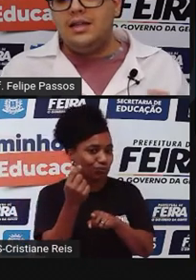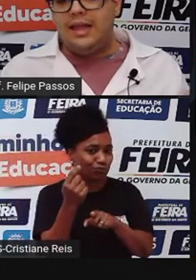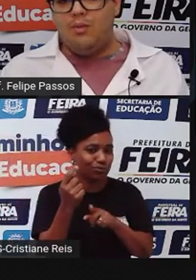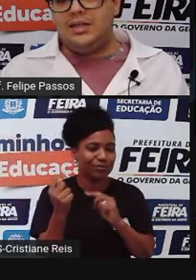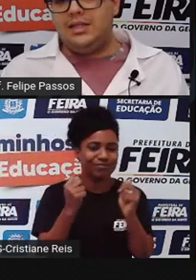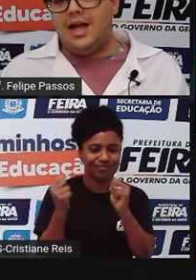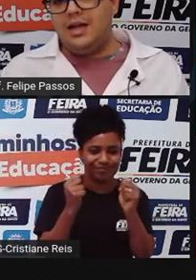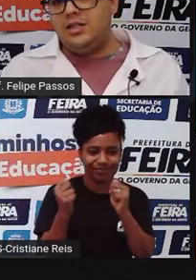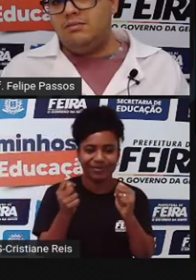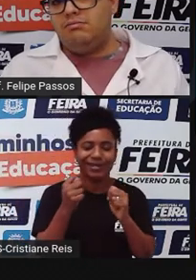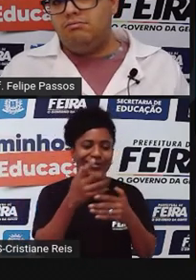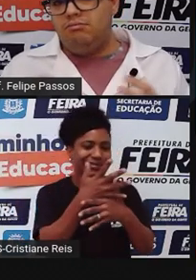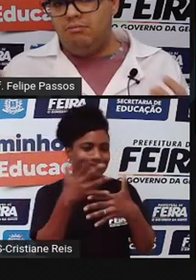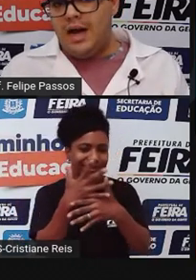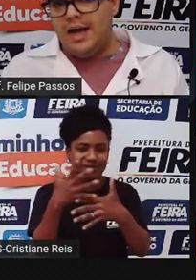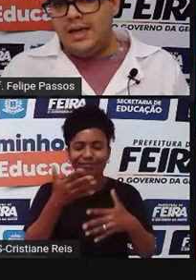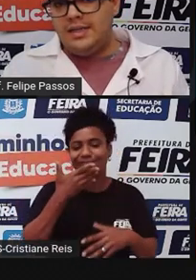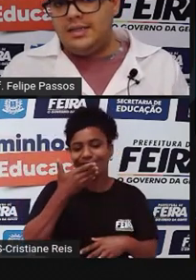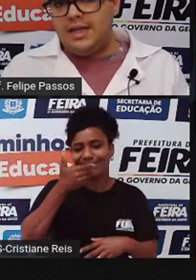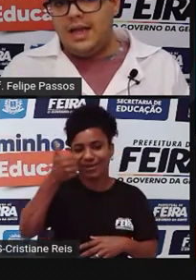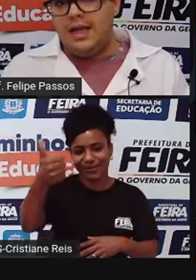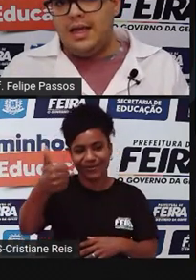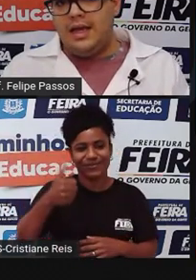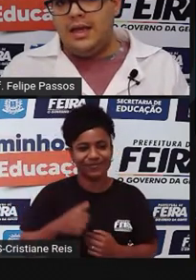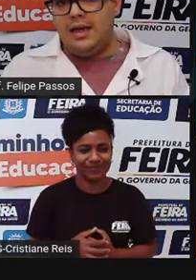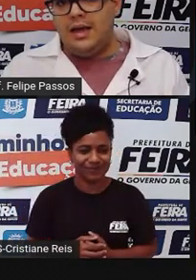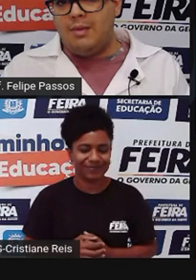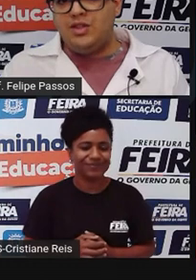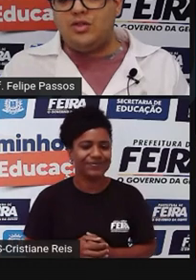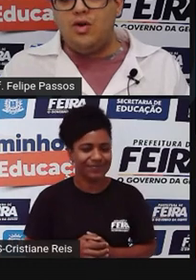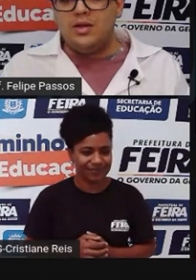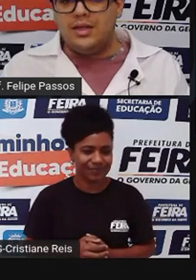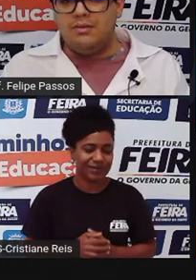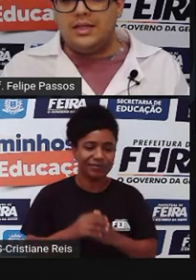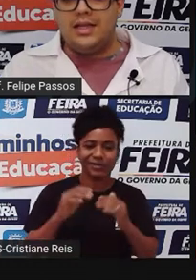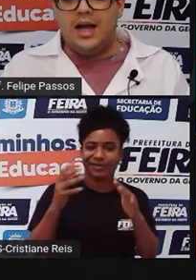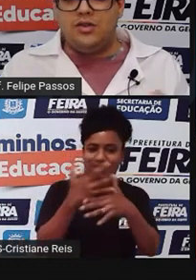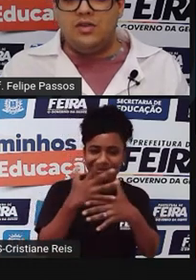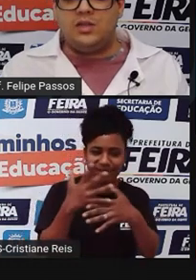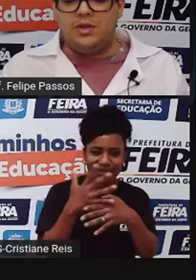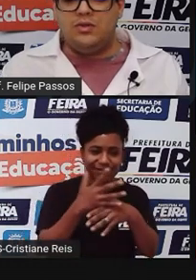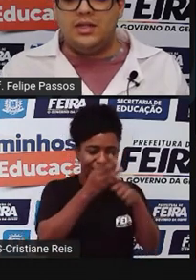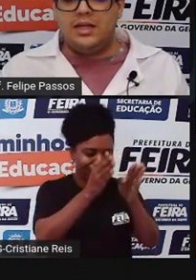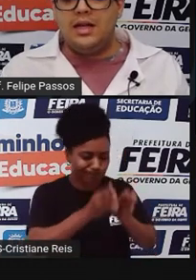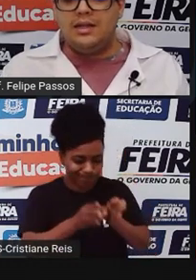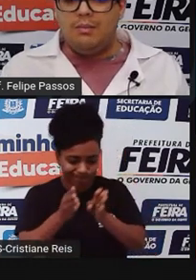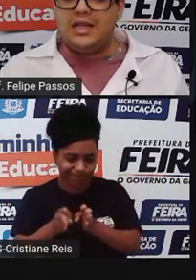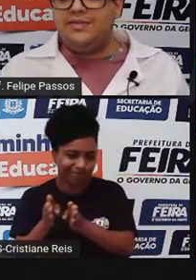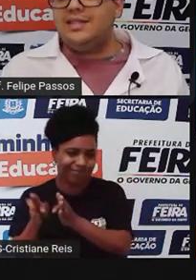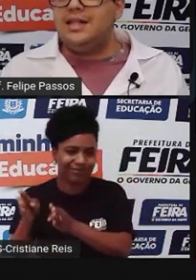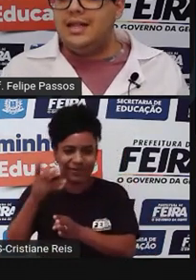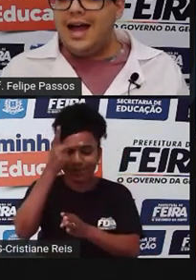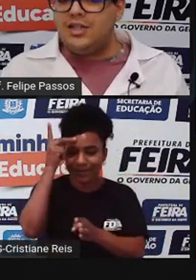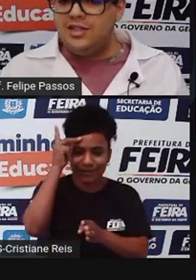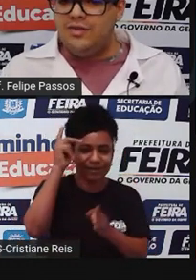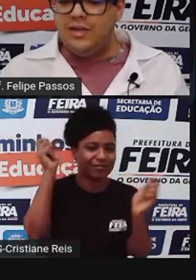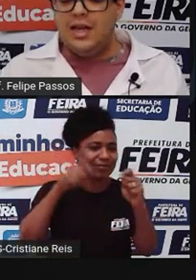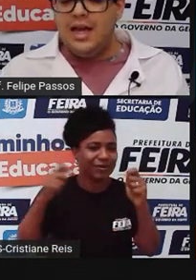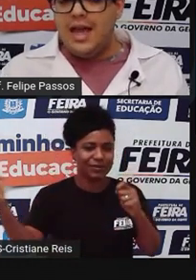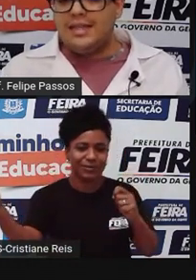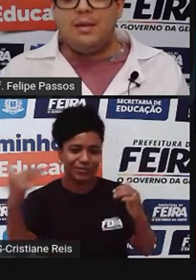conseguiria tem uma cidade mas amistosa uma cidade onde as pessoas e mais